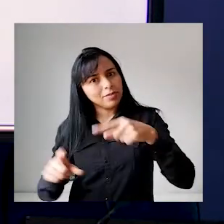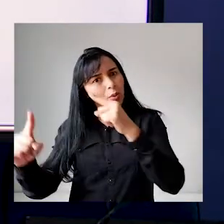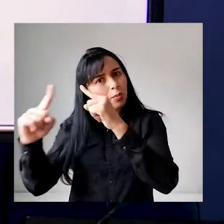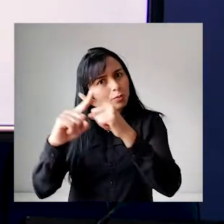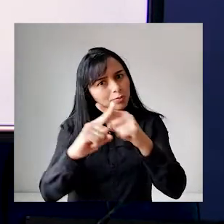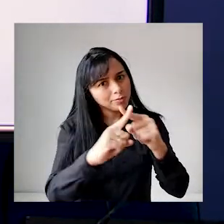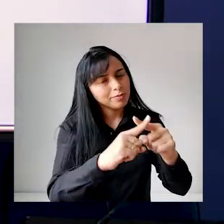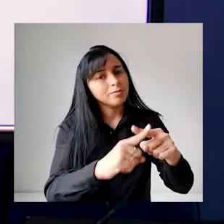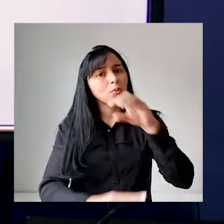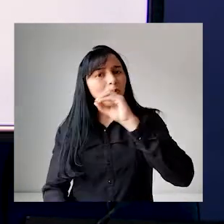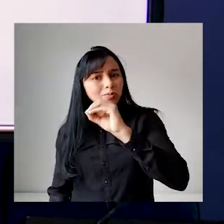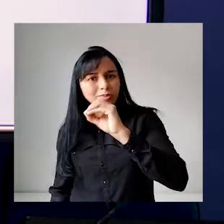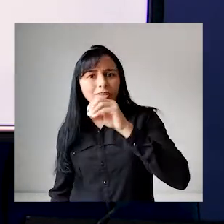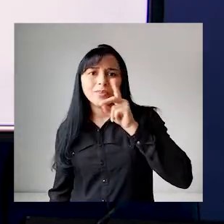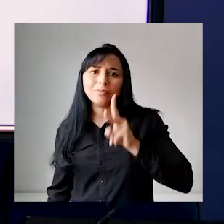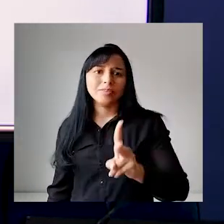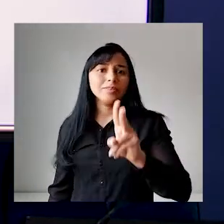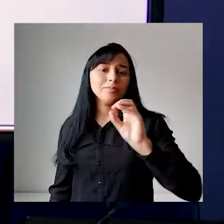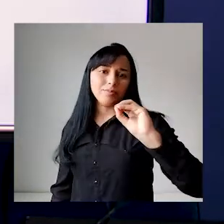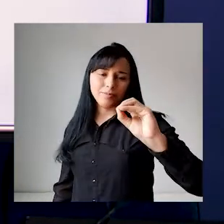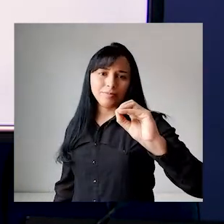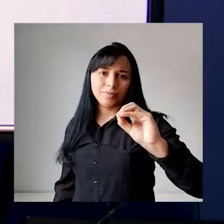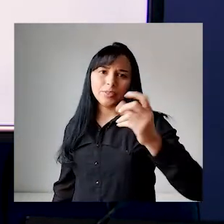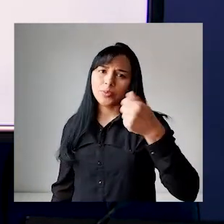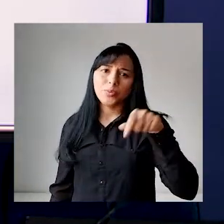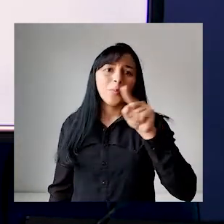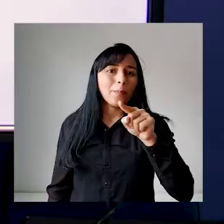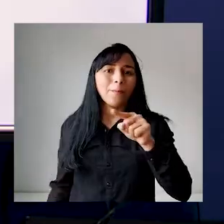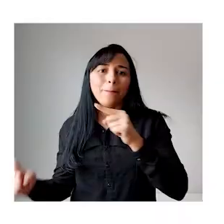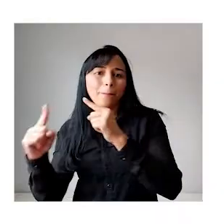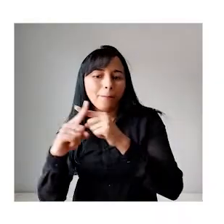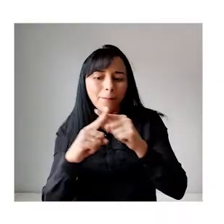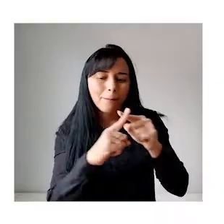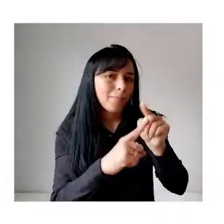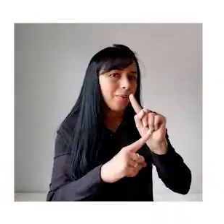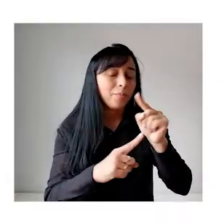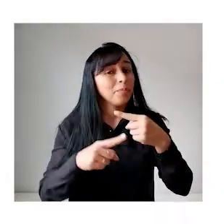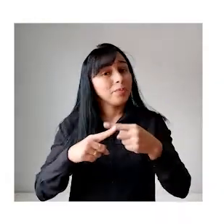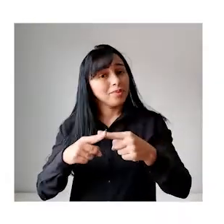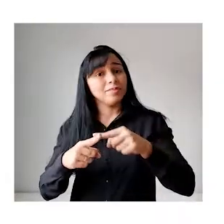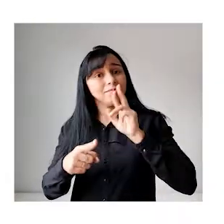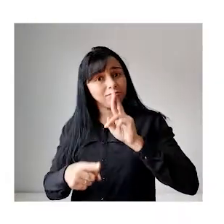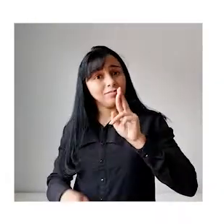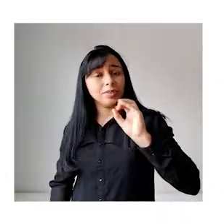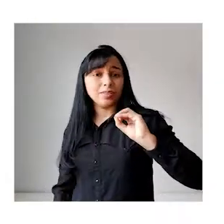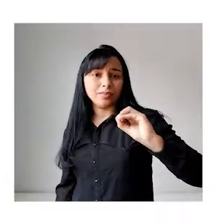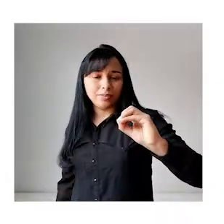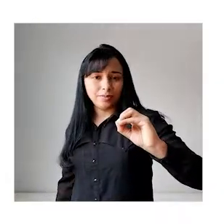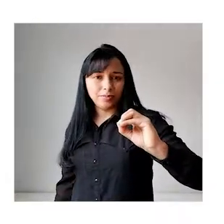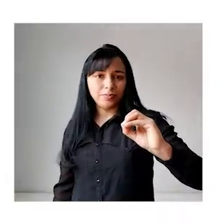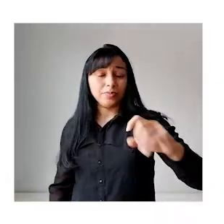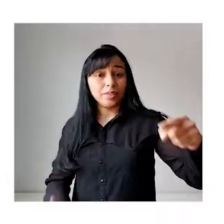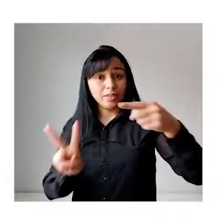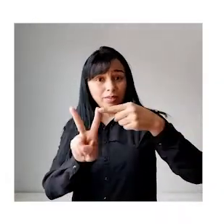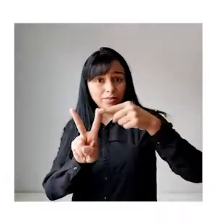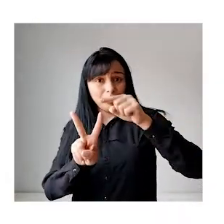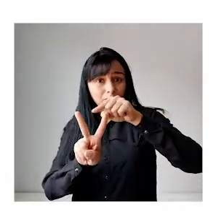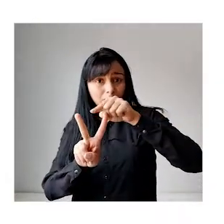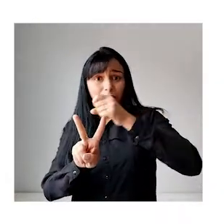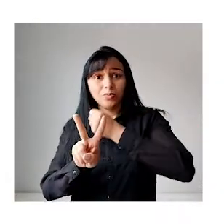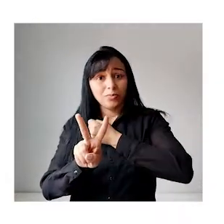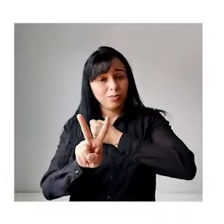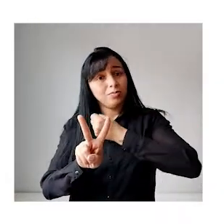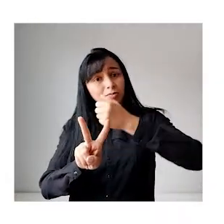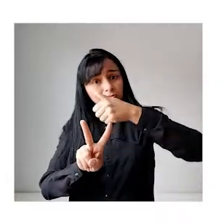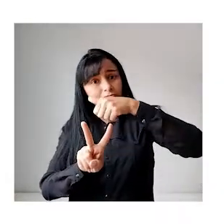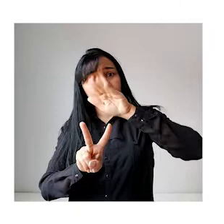igual a 0. Então, não tem necessidade da gente fazer todas as contas, né? Sendo n um número natural maior